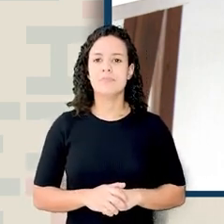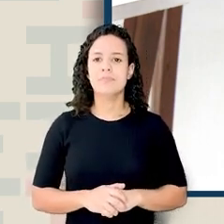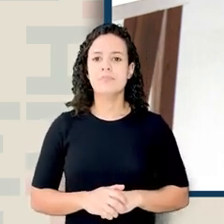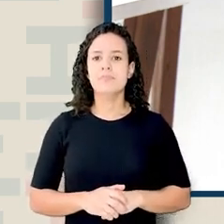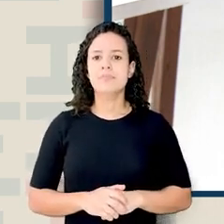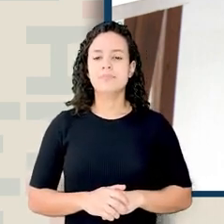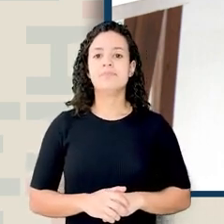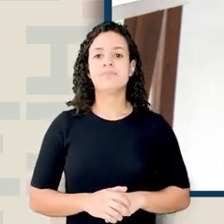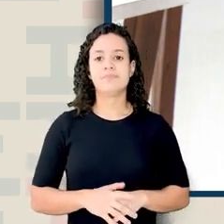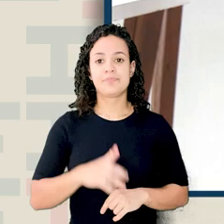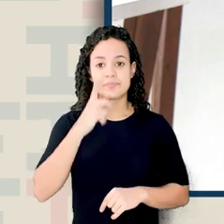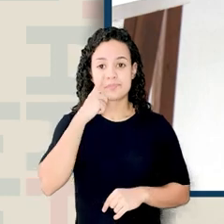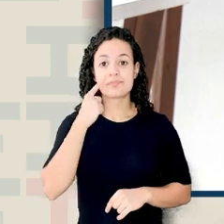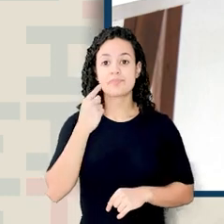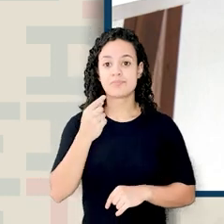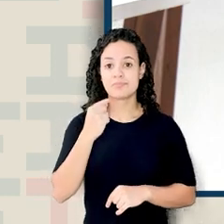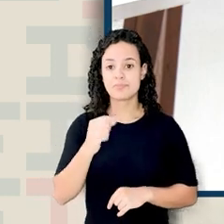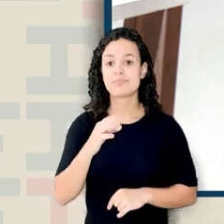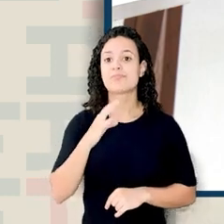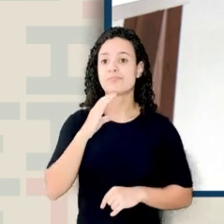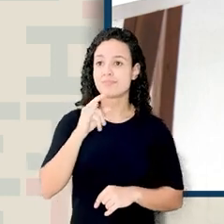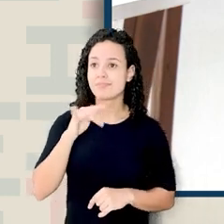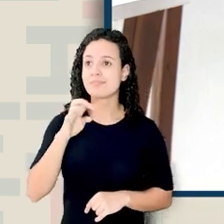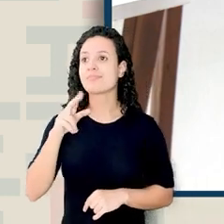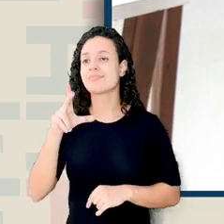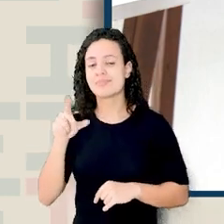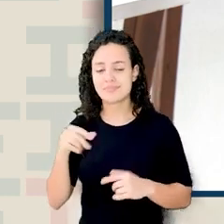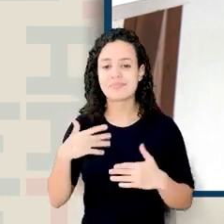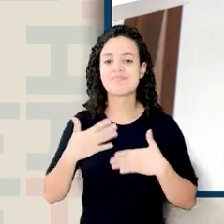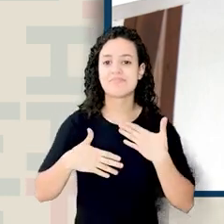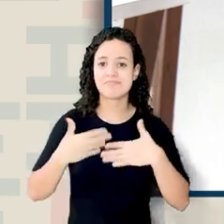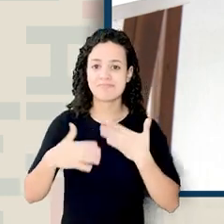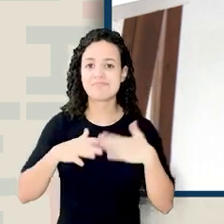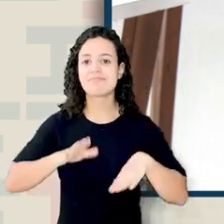Eu nunca vi calango-tango no calango da lacraia.